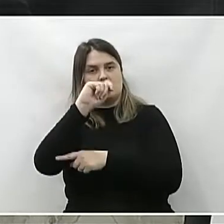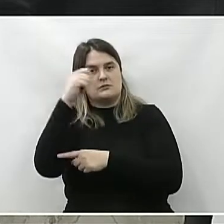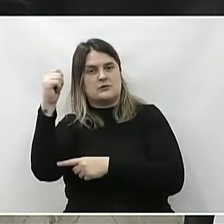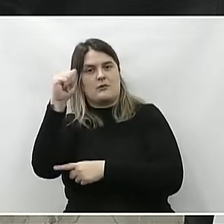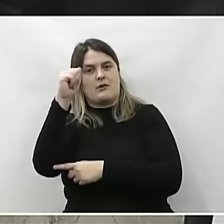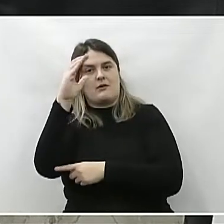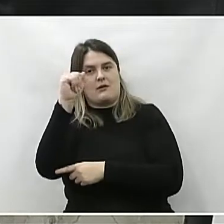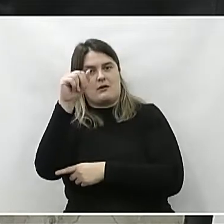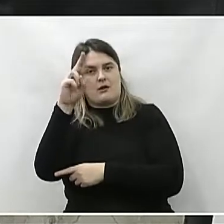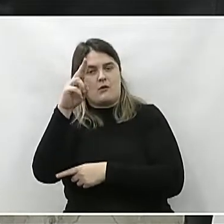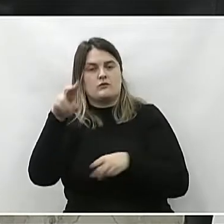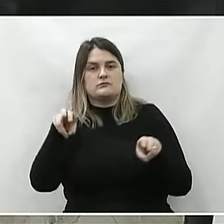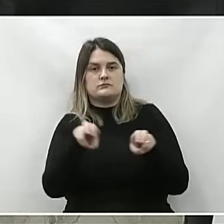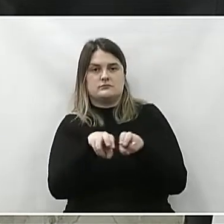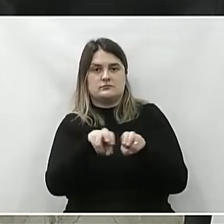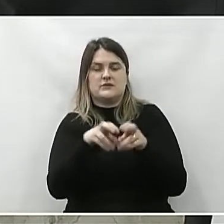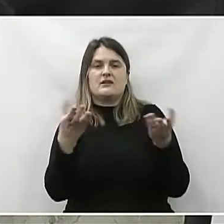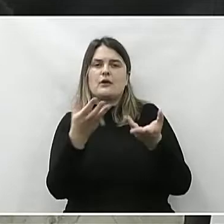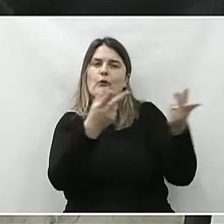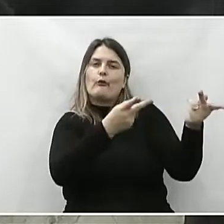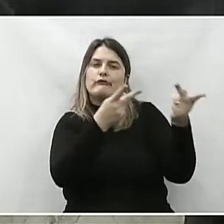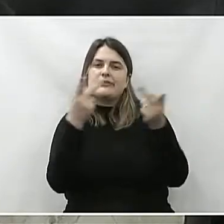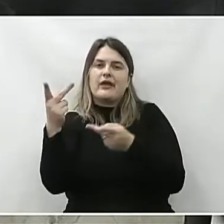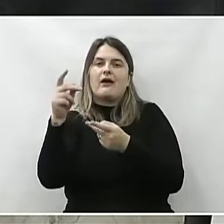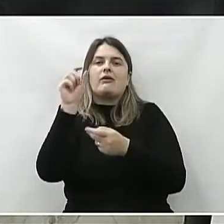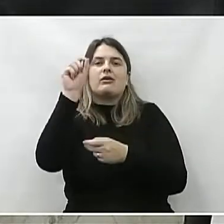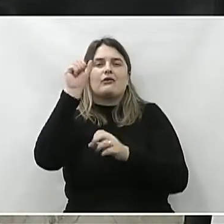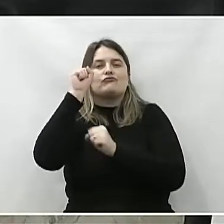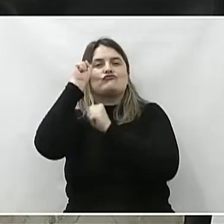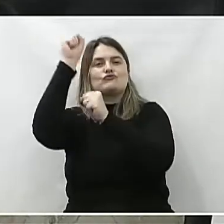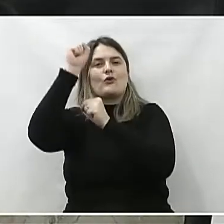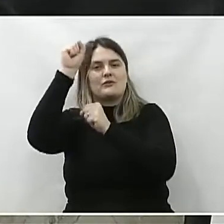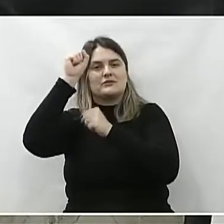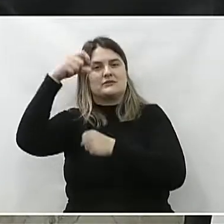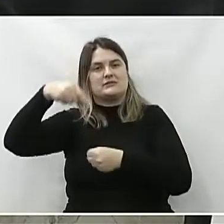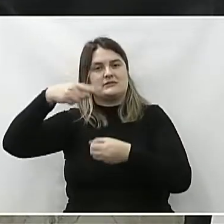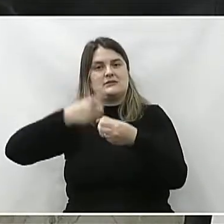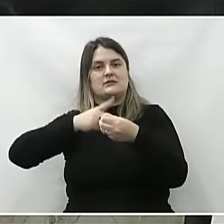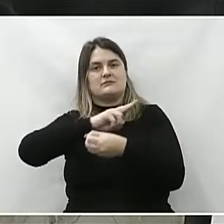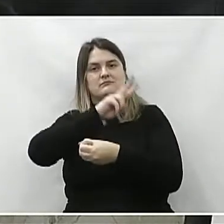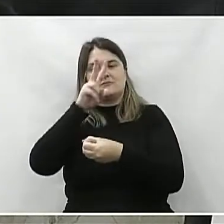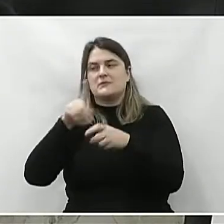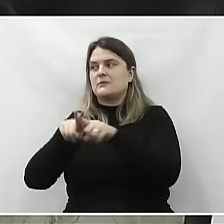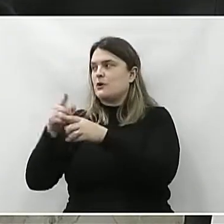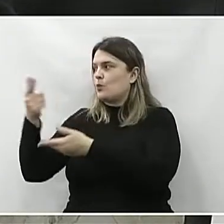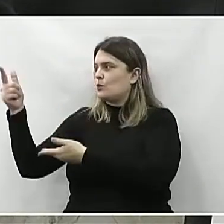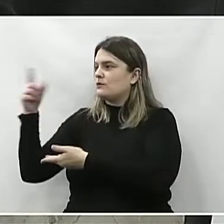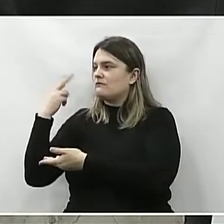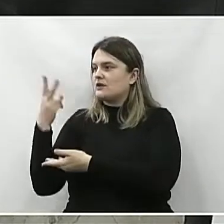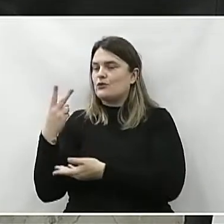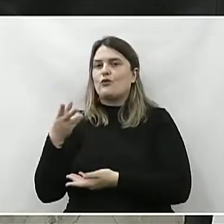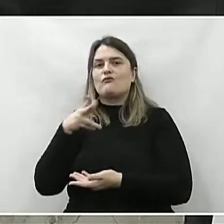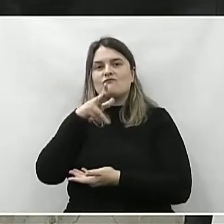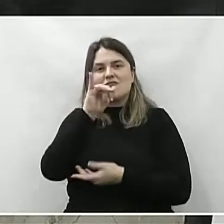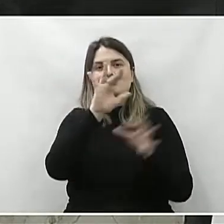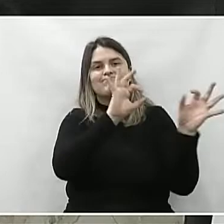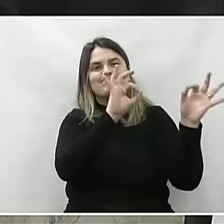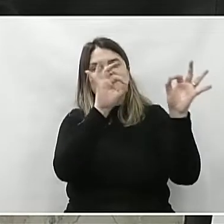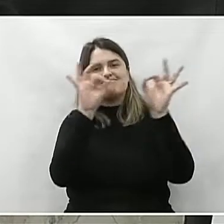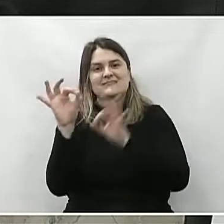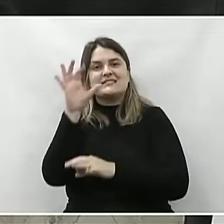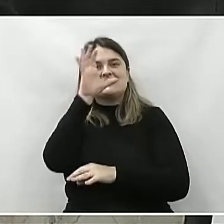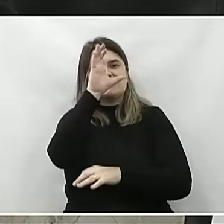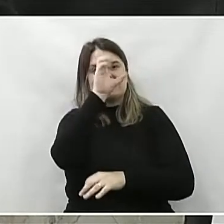Futsal. Convidar, né, a todos os torcedores de Nova Vitória e aos nobres colegas e o público que se faz presente aqui para assistir